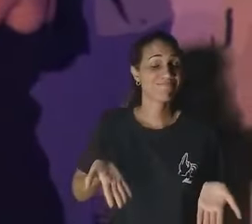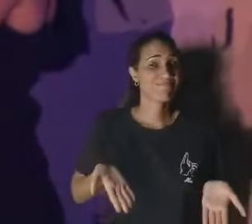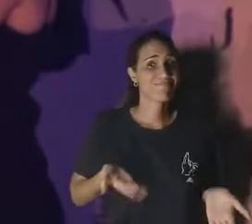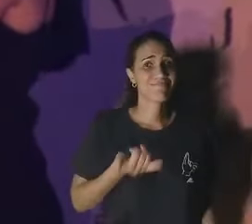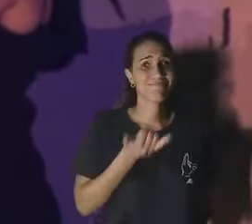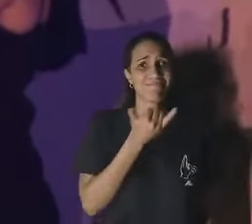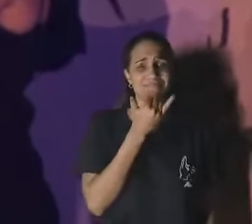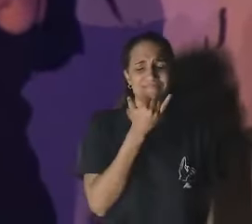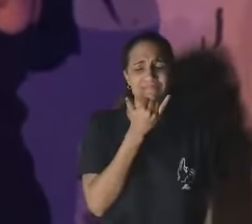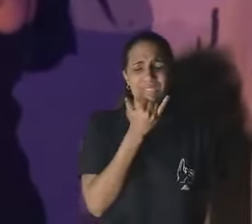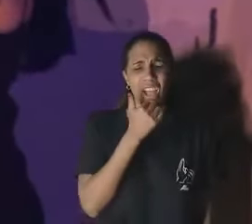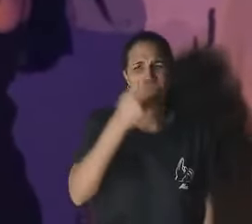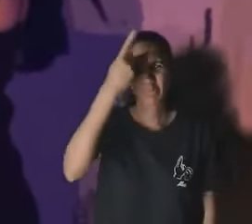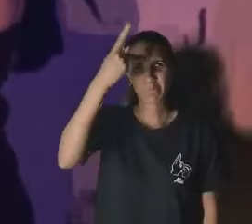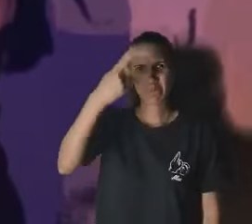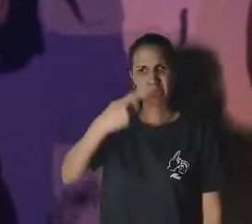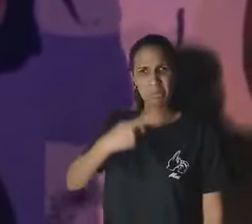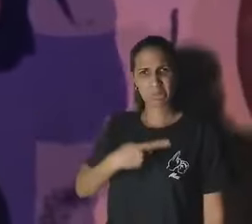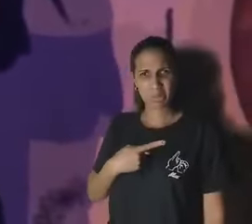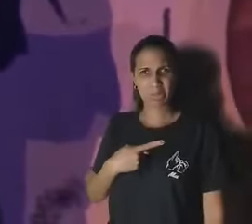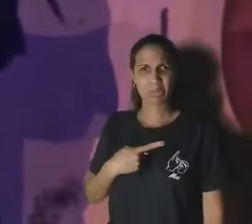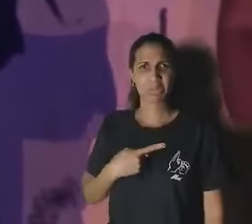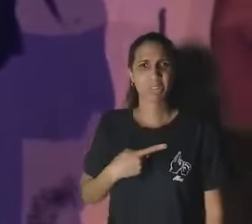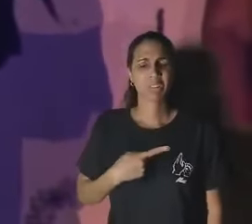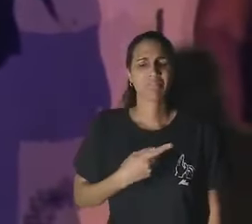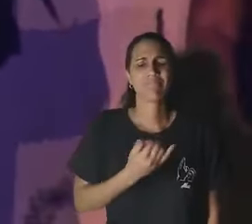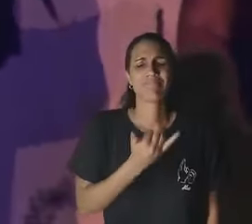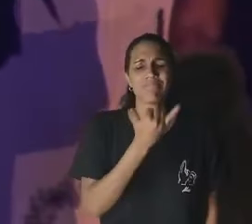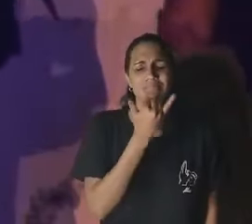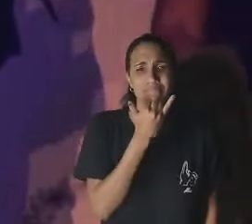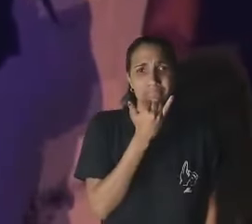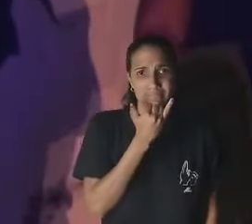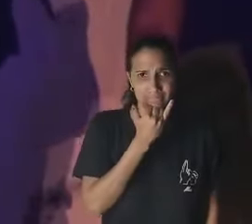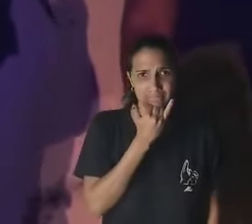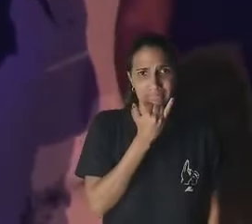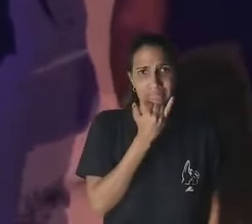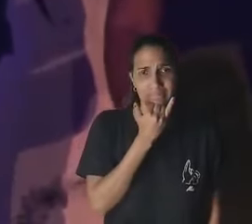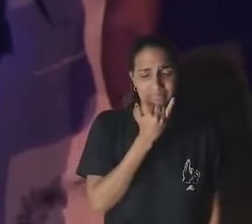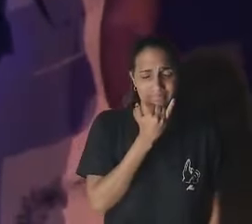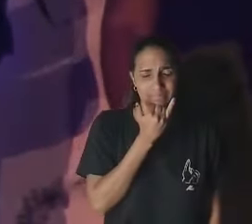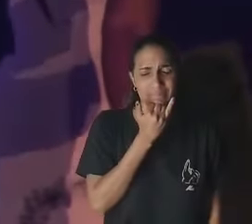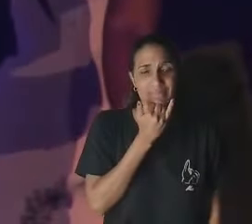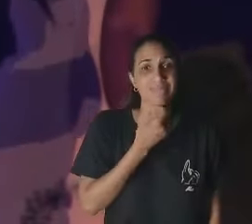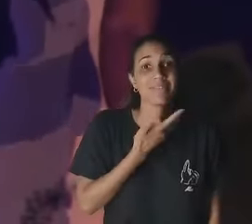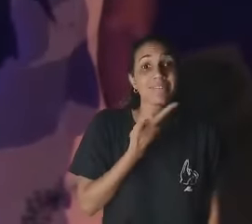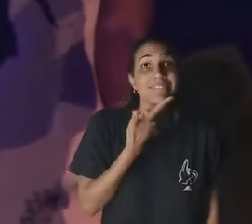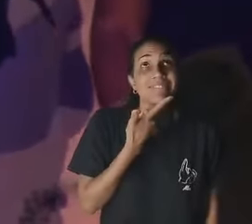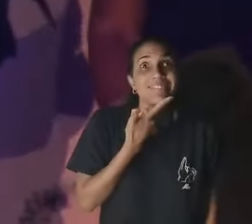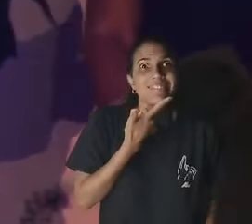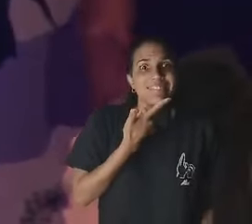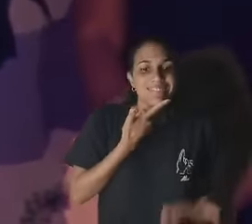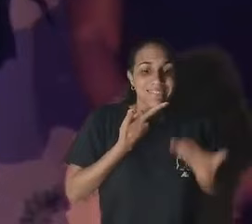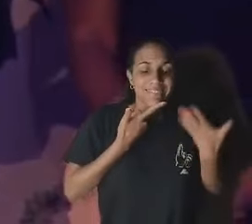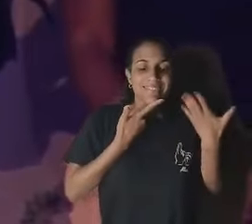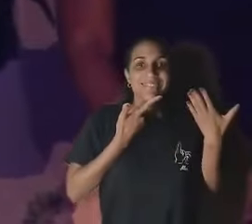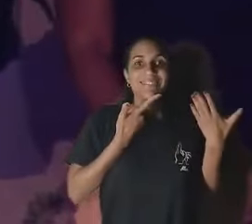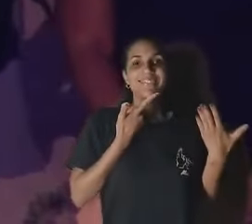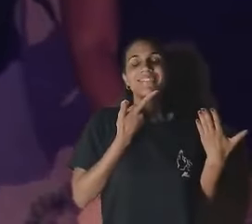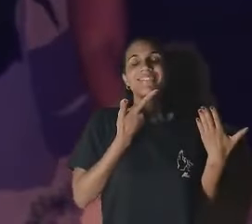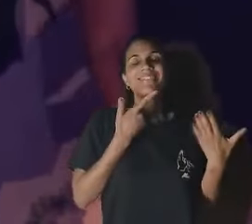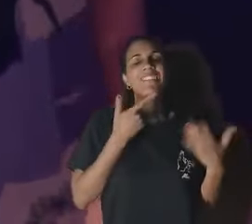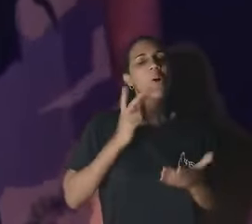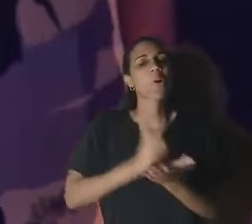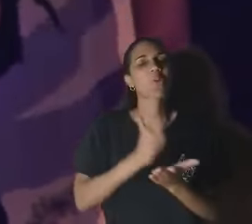Perdoa se eu fui egoísta, me perdoa. Olha, o seu sorriso ainda continua o